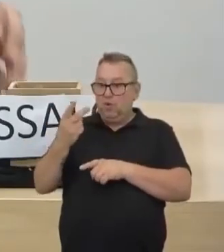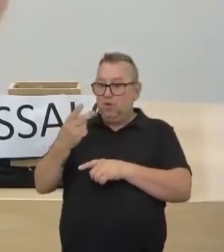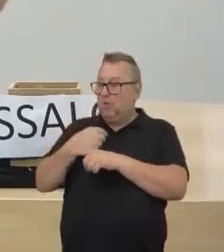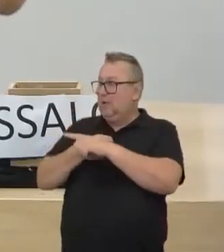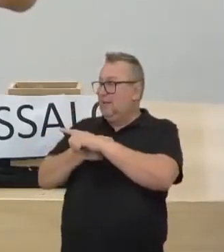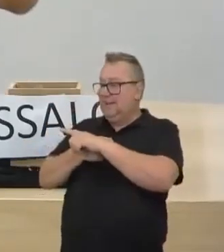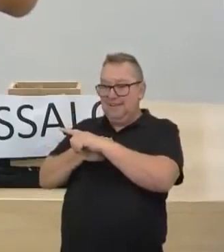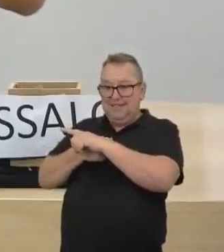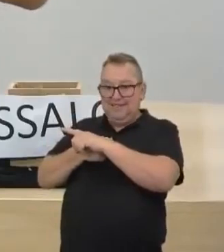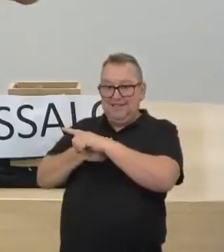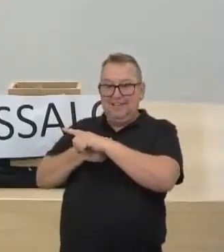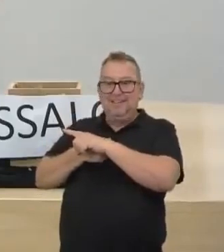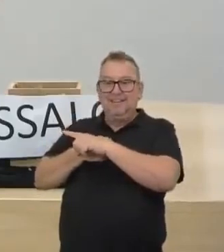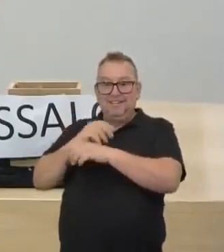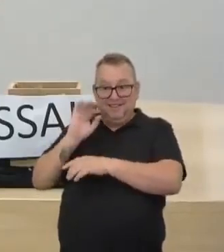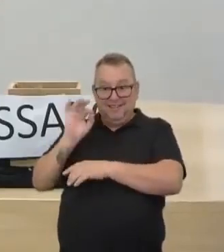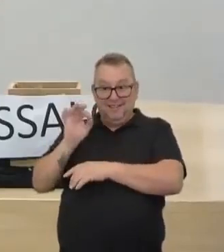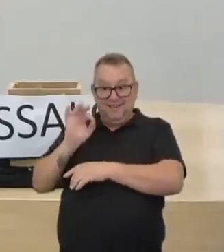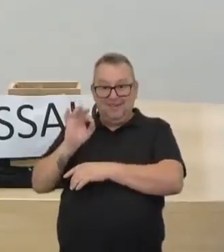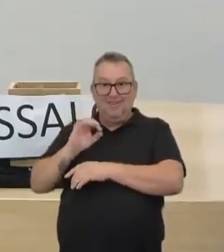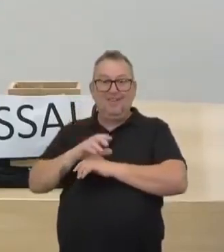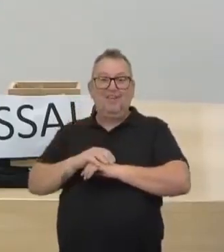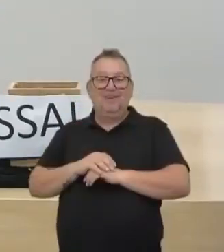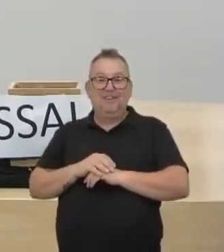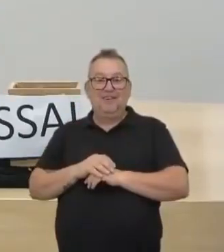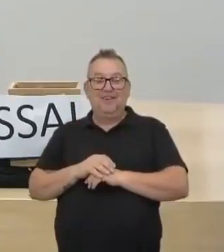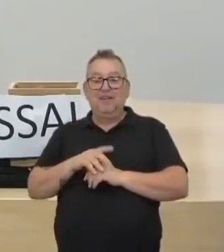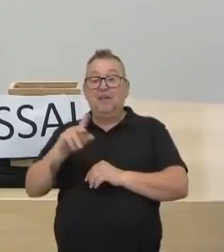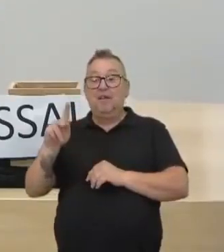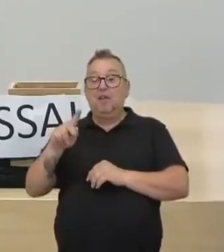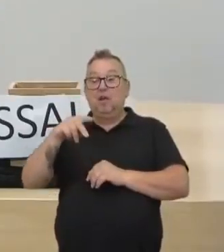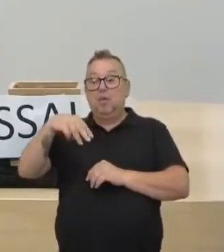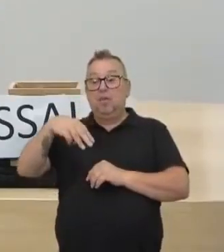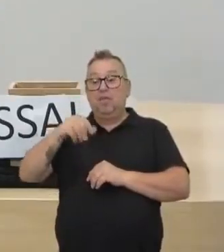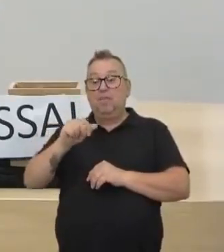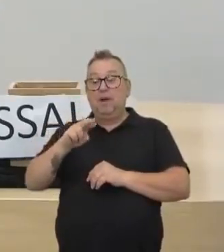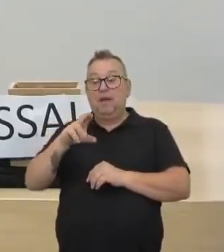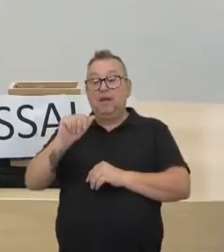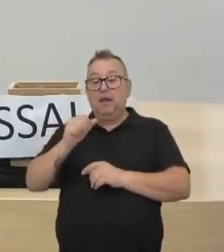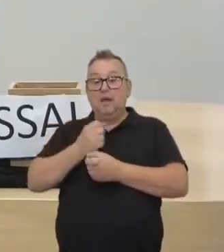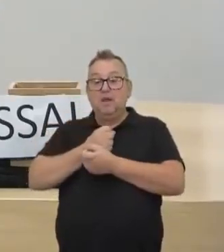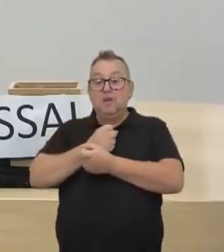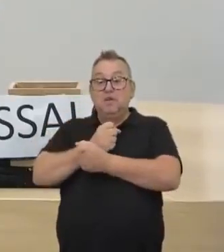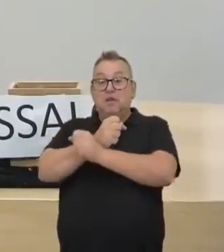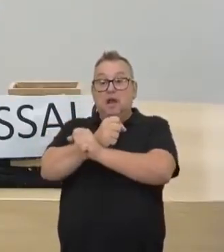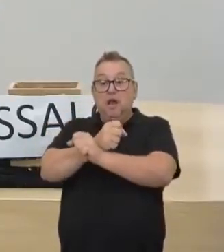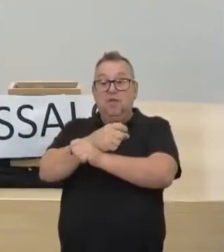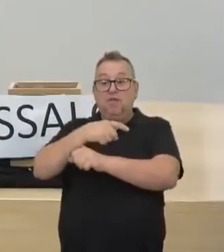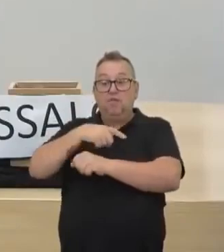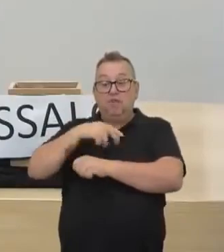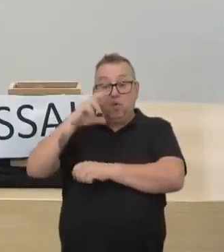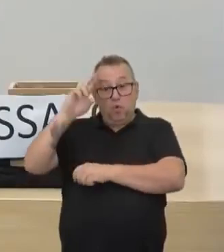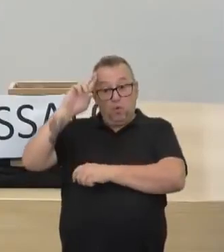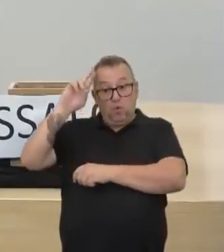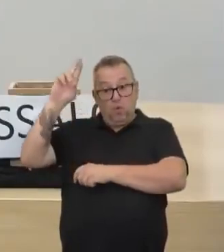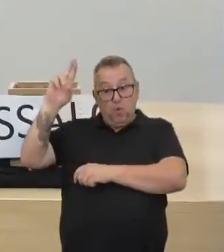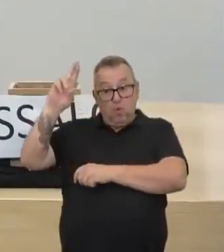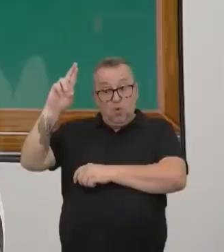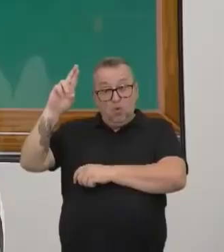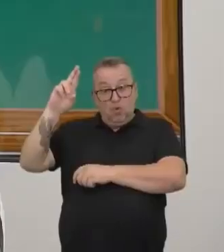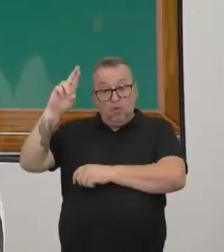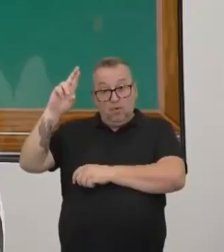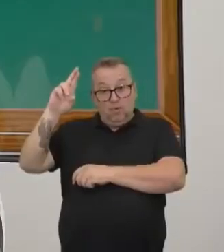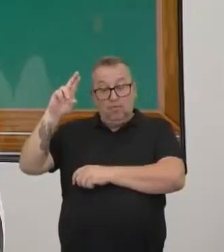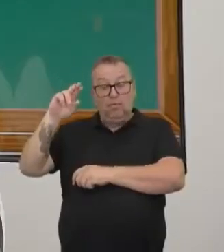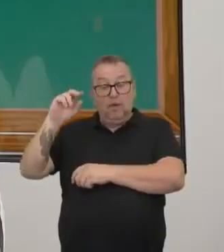pertencem à nobreza, certo? E aí a Pro Maria Teles disse assim, ó, escravos tinham donos, servos não...